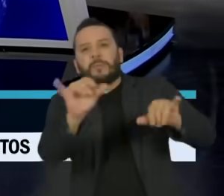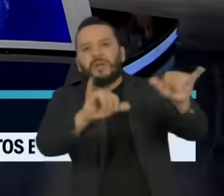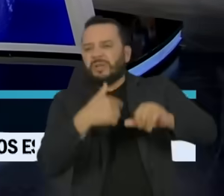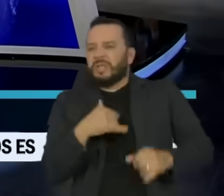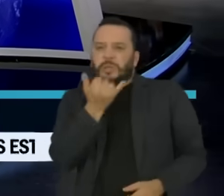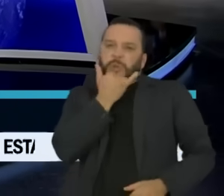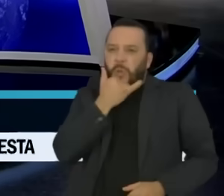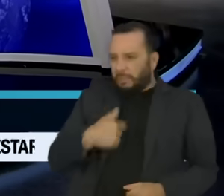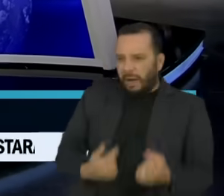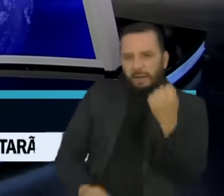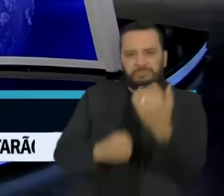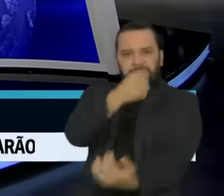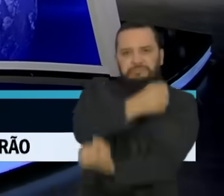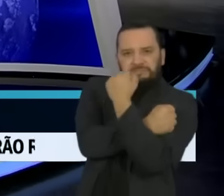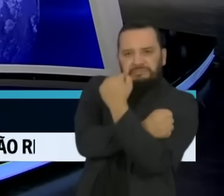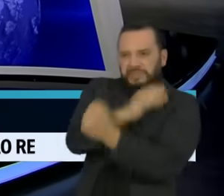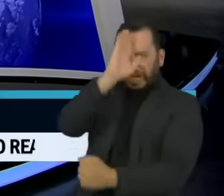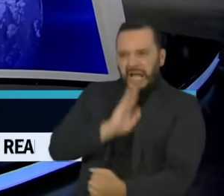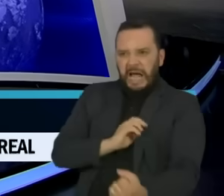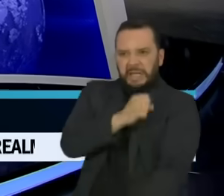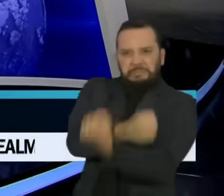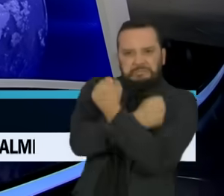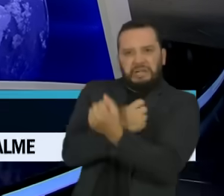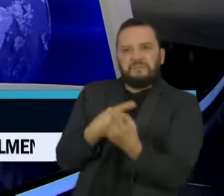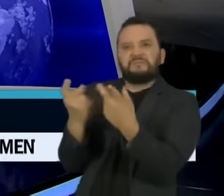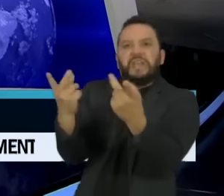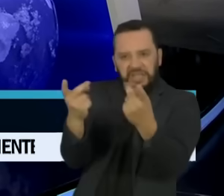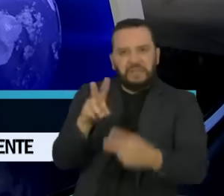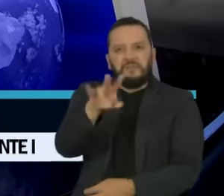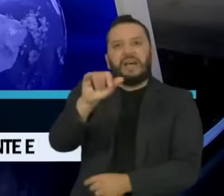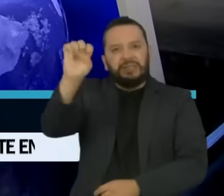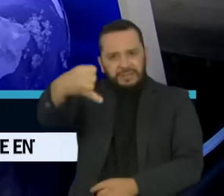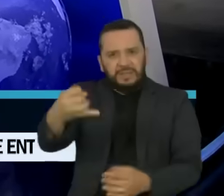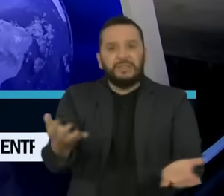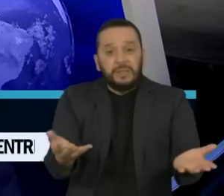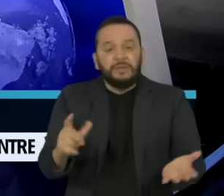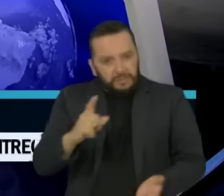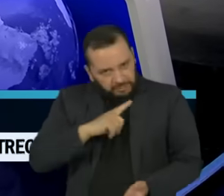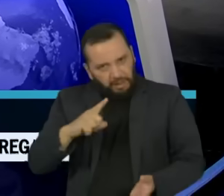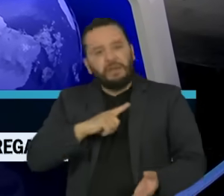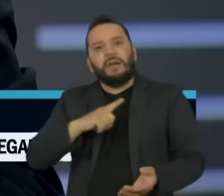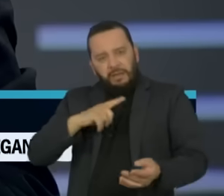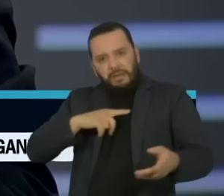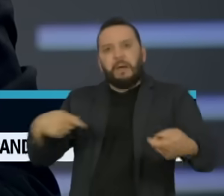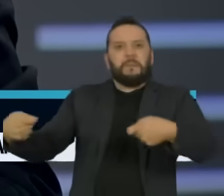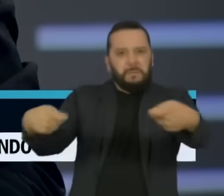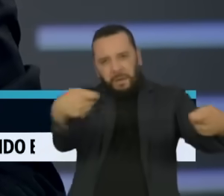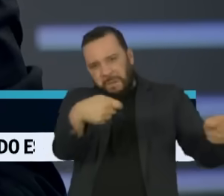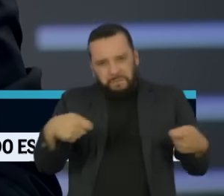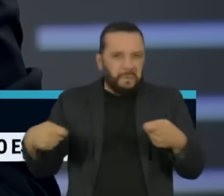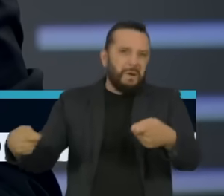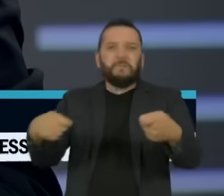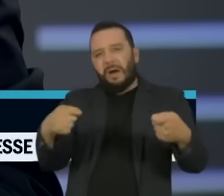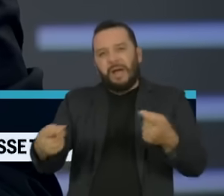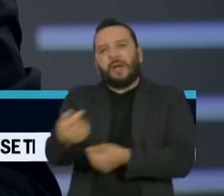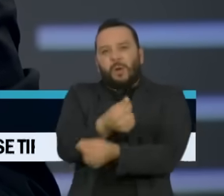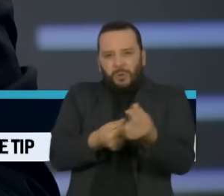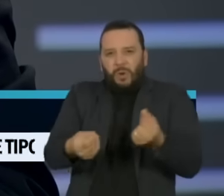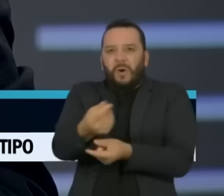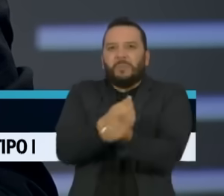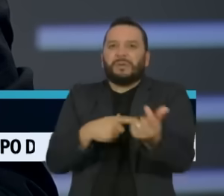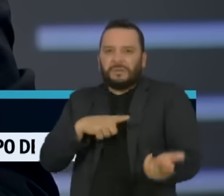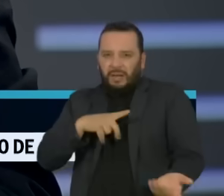dar de graça para ninguém. Então, é evidente que isso virou um objeto de combate econômico. Agora, eu acho muito